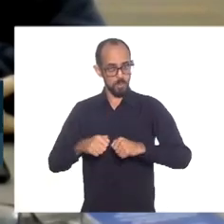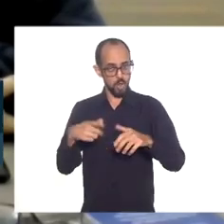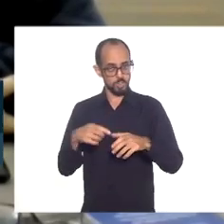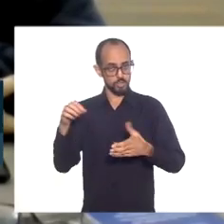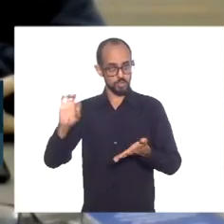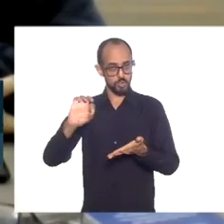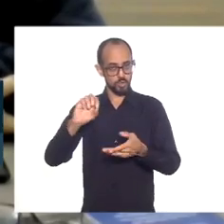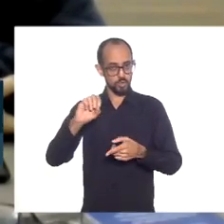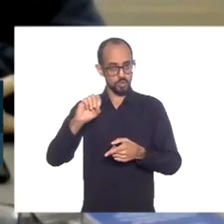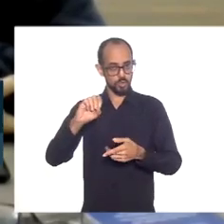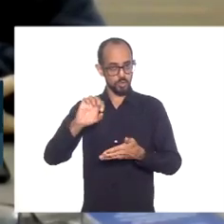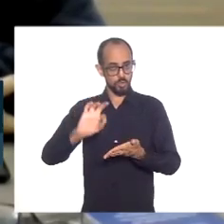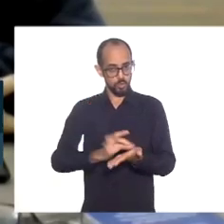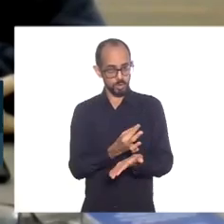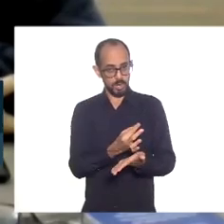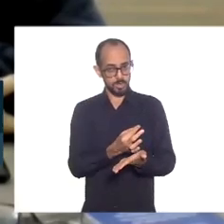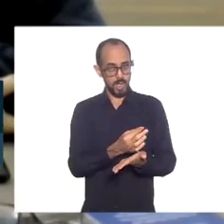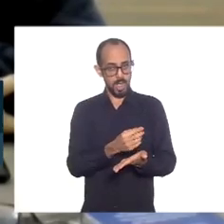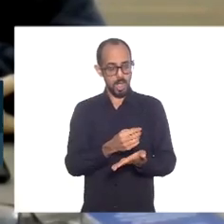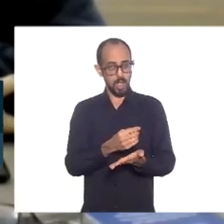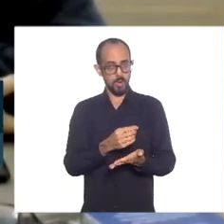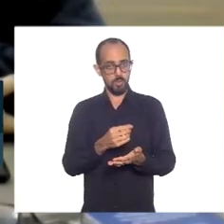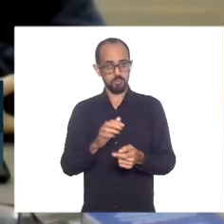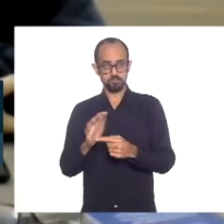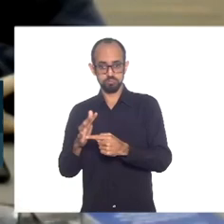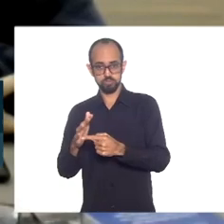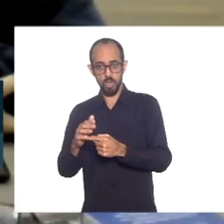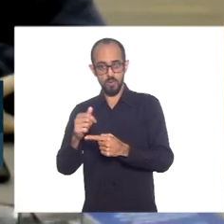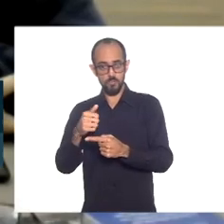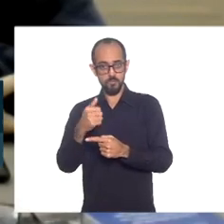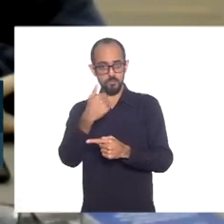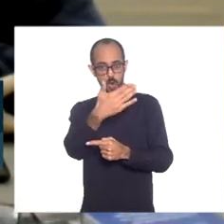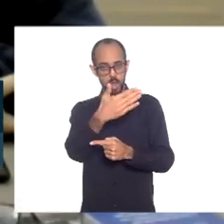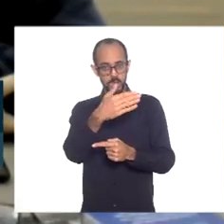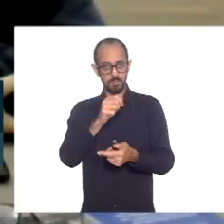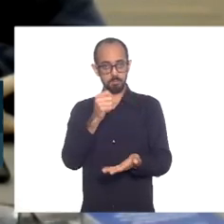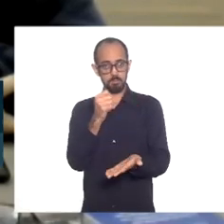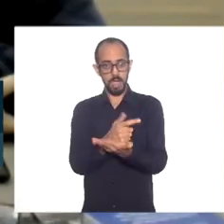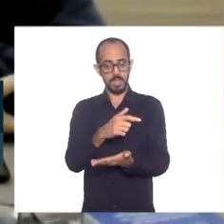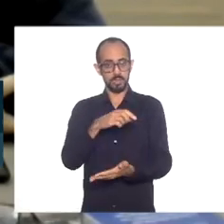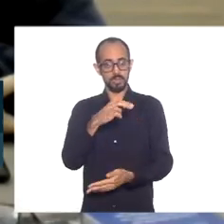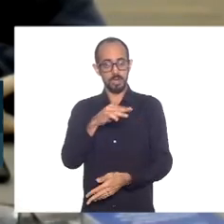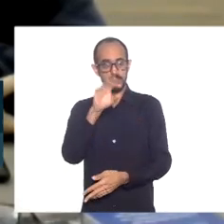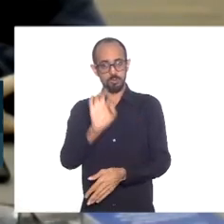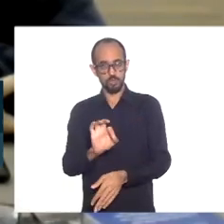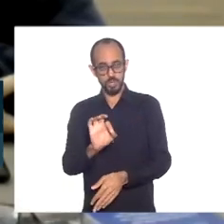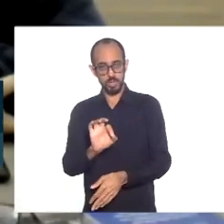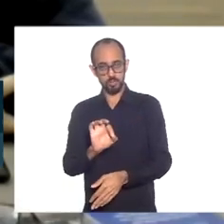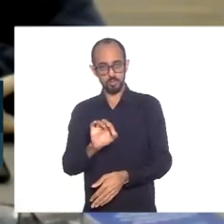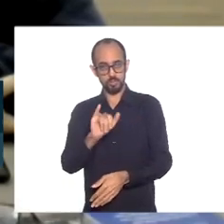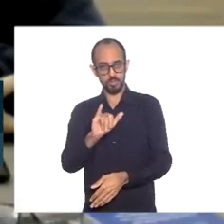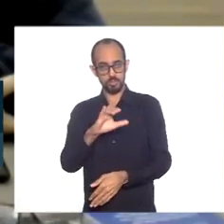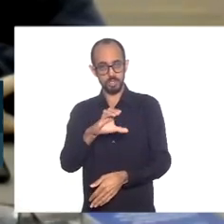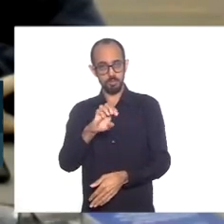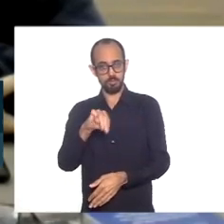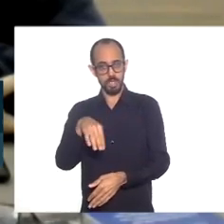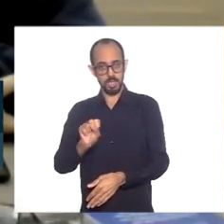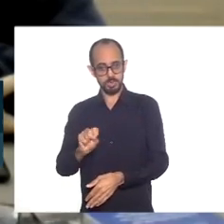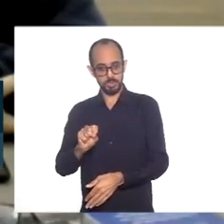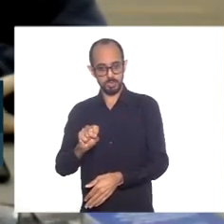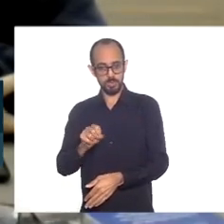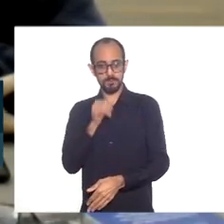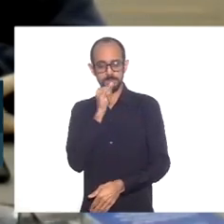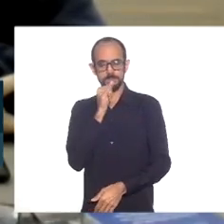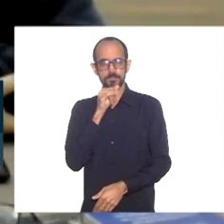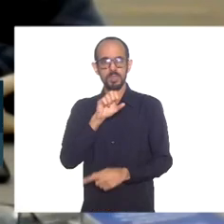contratar um equipamento fora do Brasil e pagar 3% de ICMS, lá vai ter financiamento. Singapura,